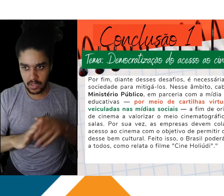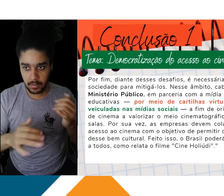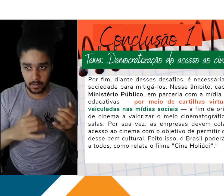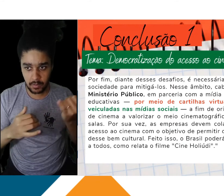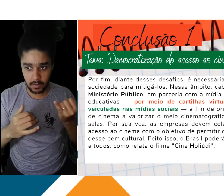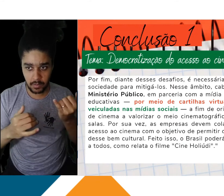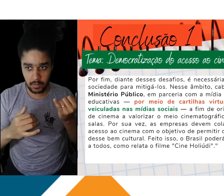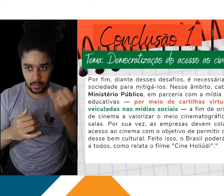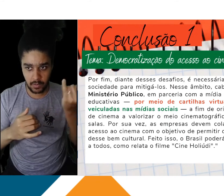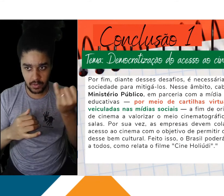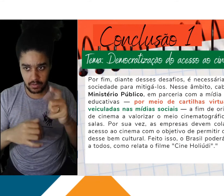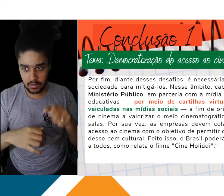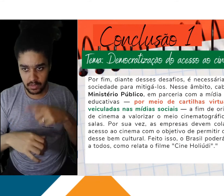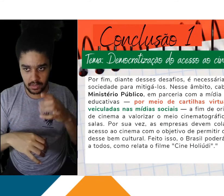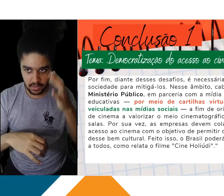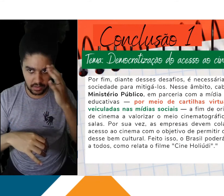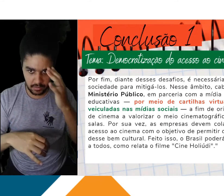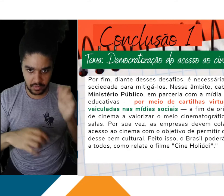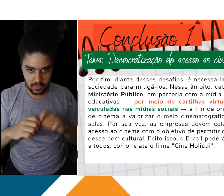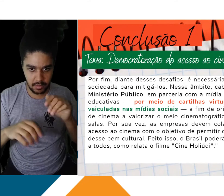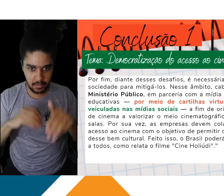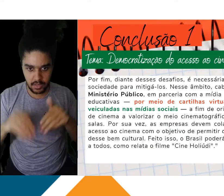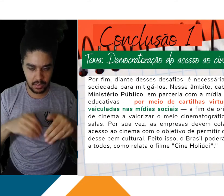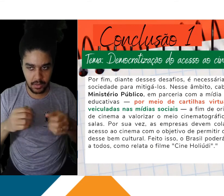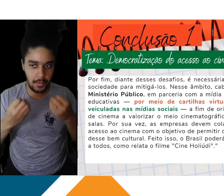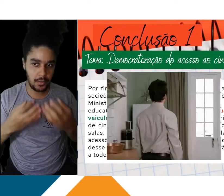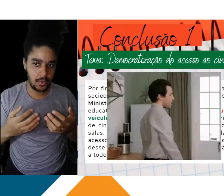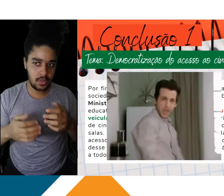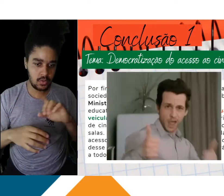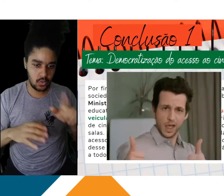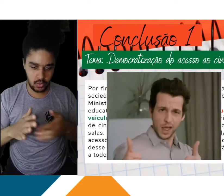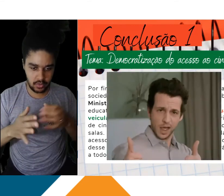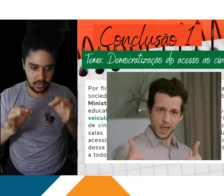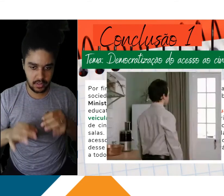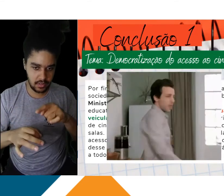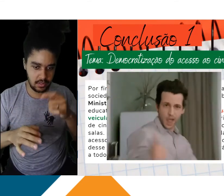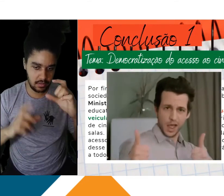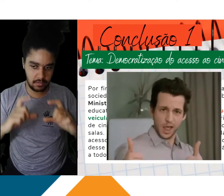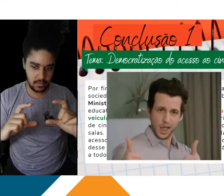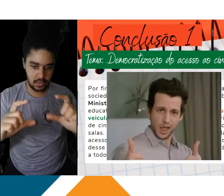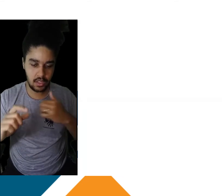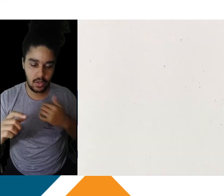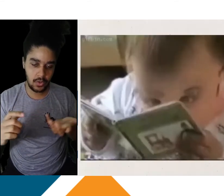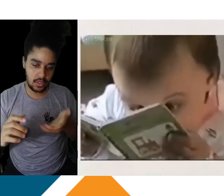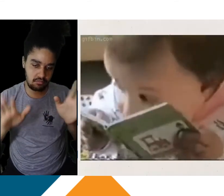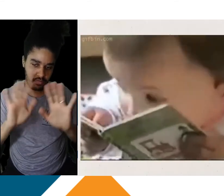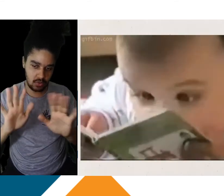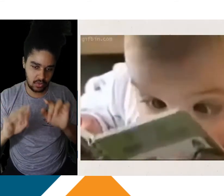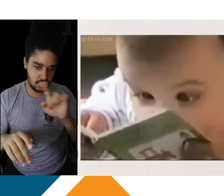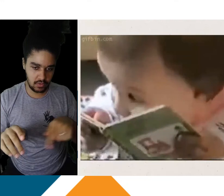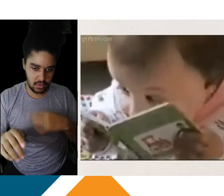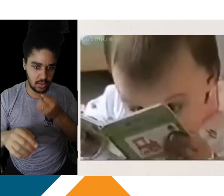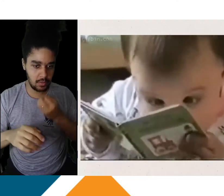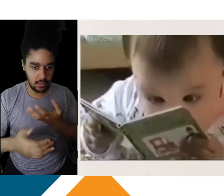questão é importante que você saiba reconhecer os elementos, beleza? Bom, galera, tudo certo nesse parágrafo. Eu gostaria de me